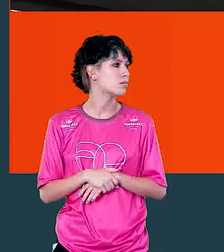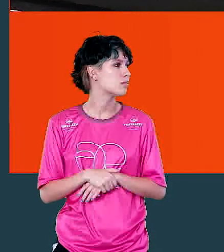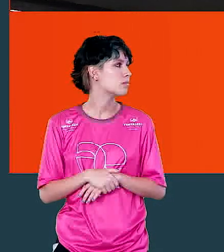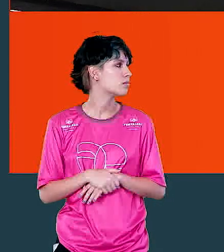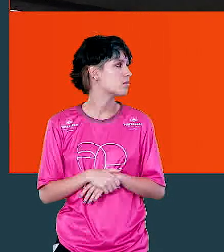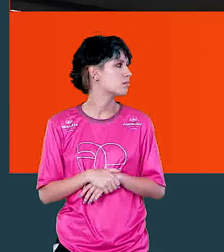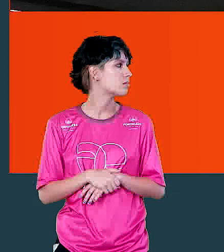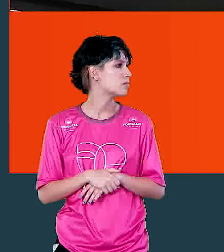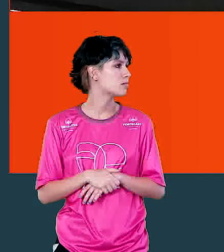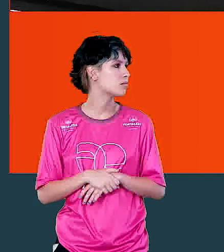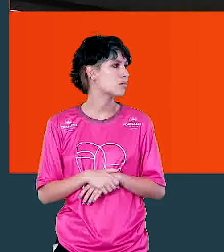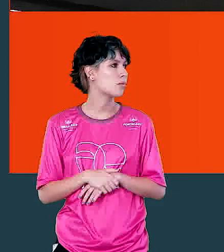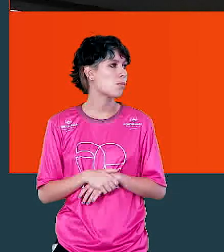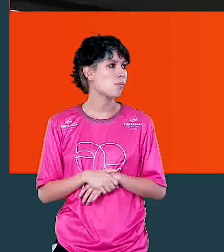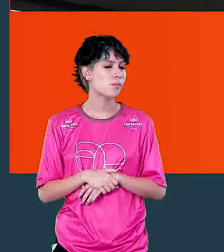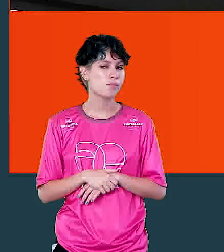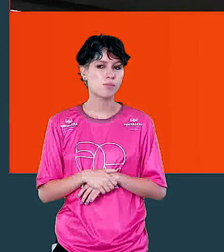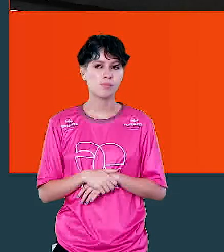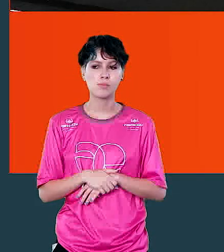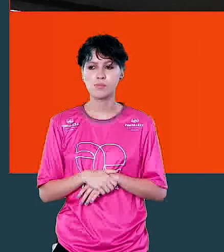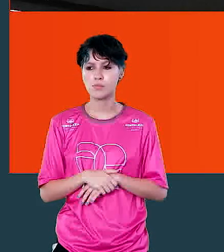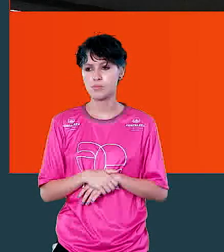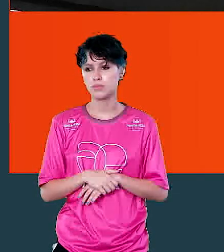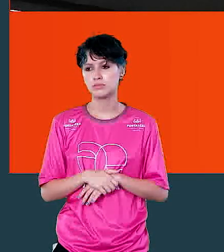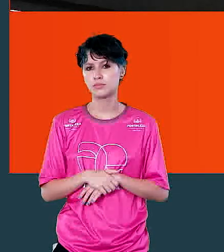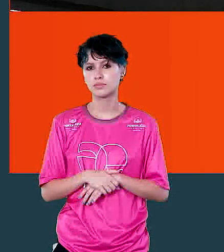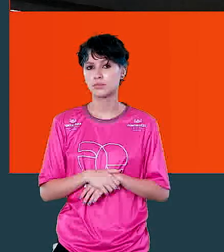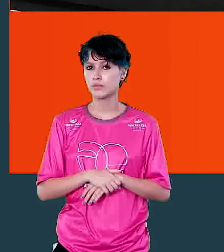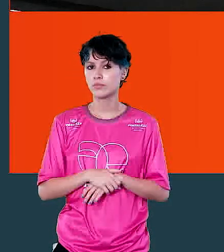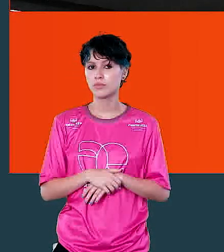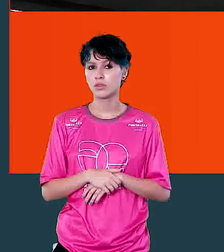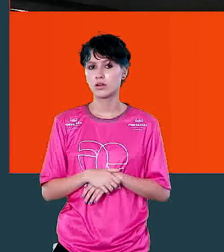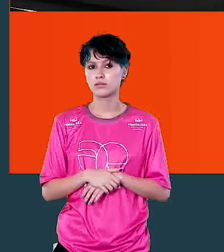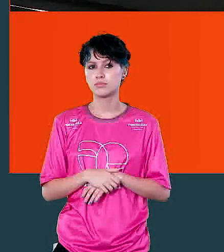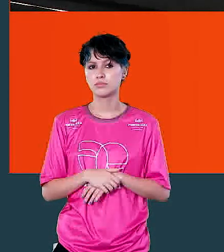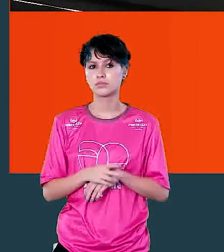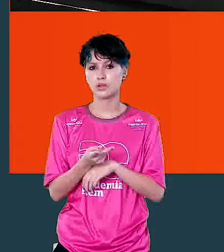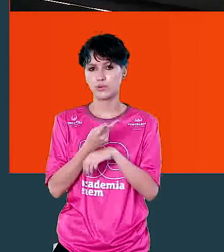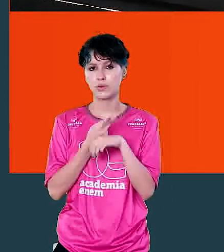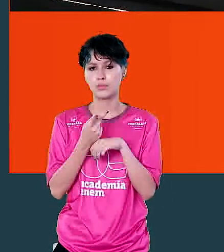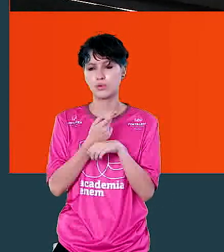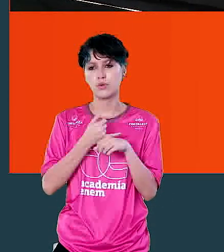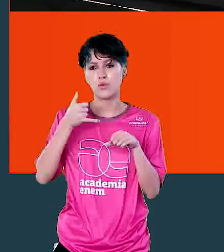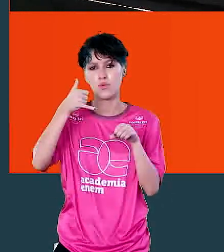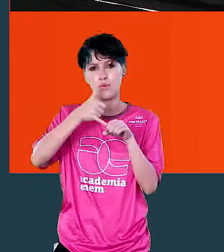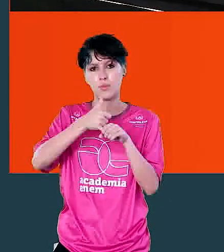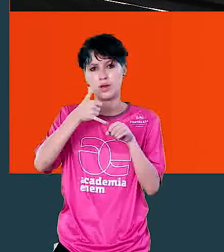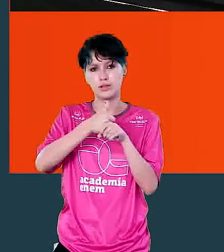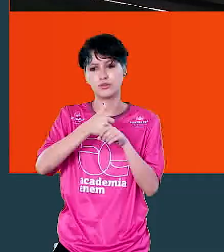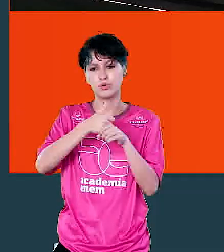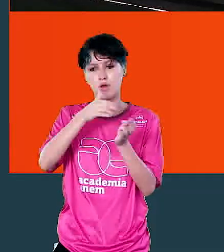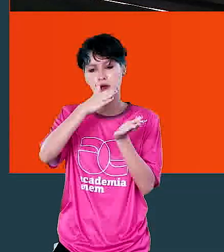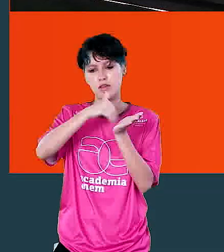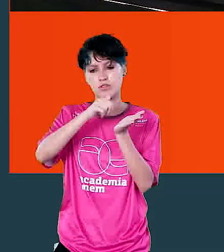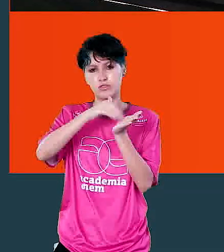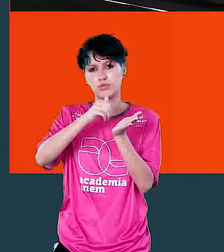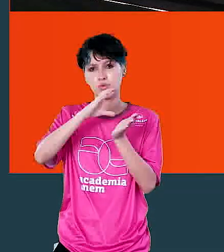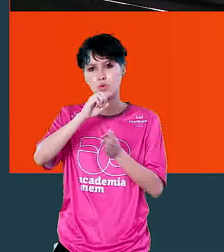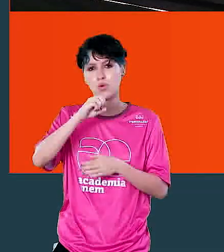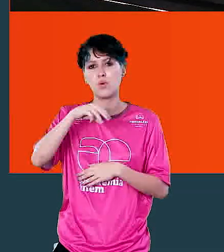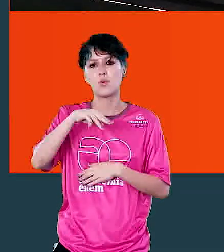Então assim, ó, quando eu pego o petróleo, que a gente vai ver, tiro os combustíveis dele,